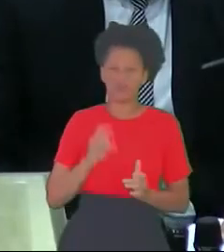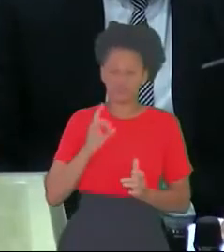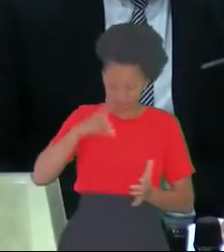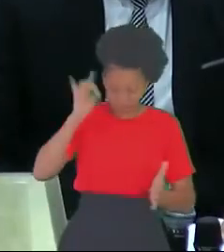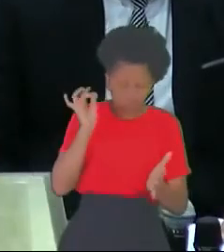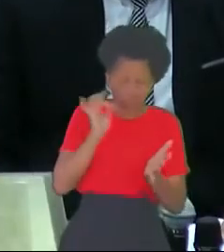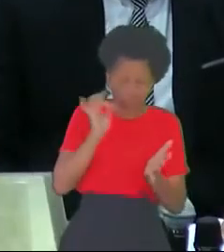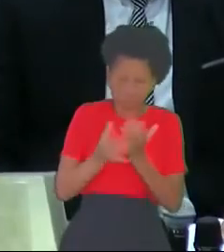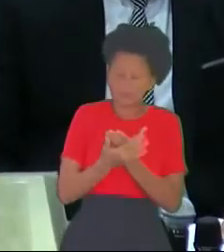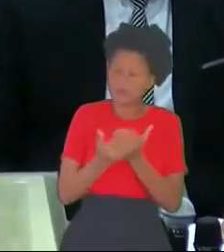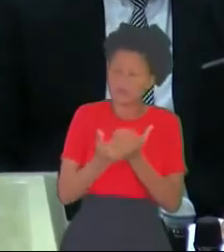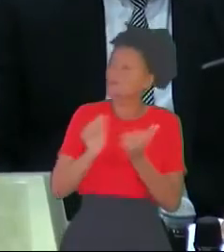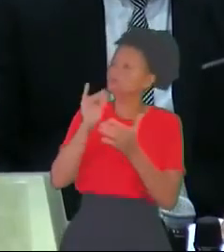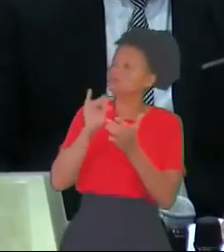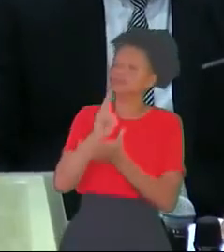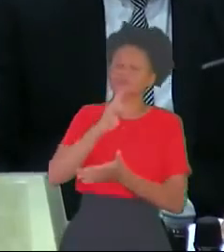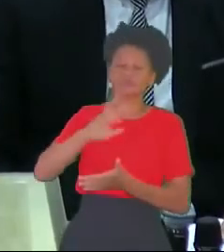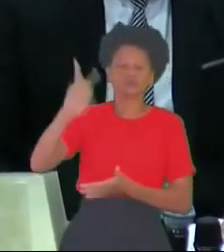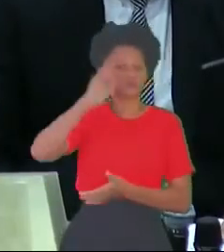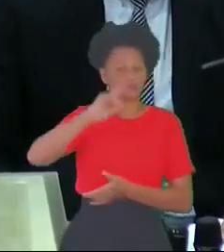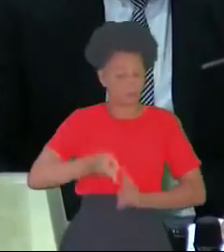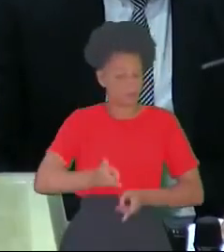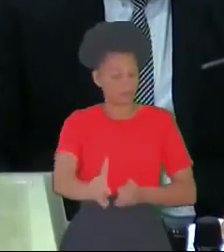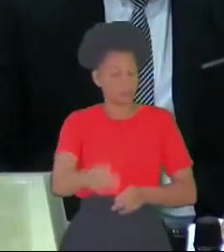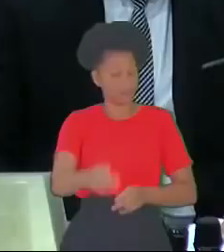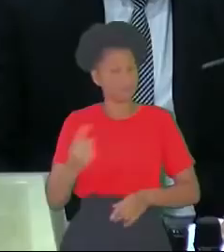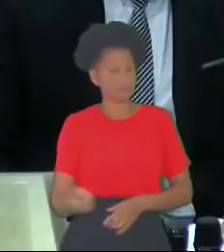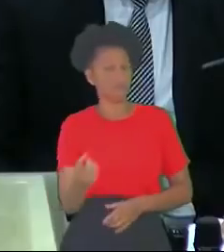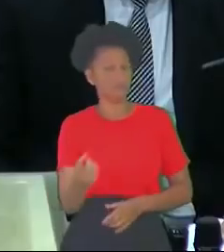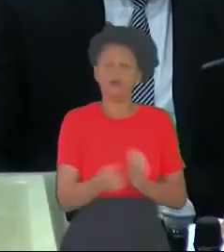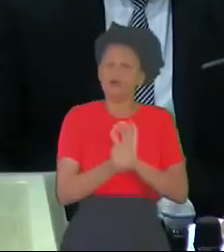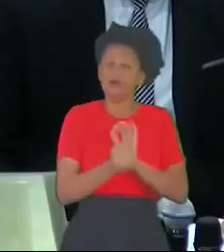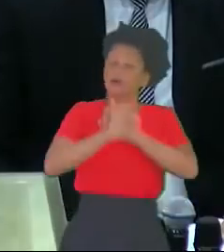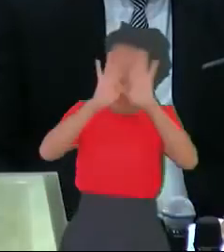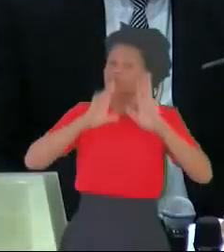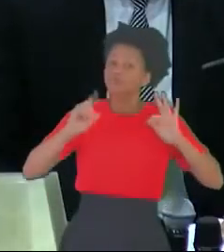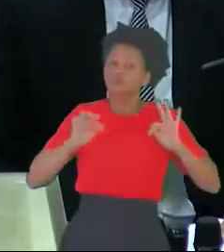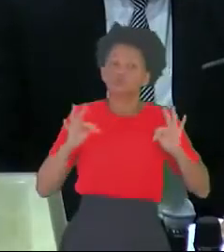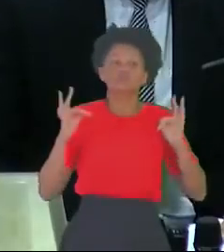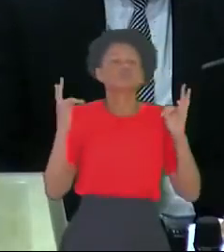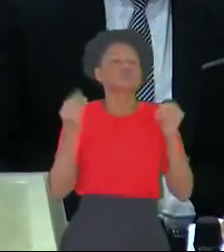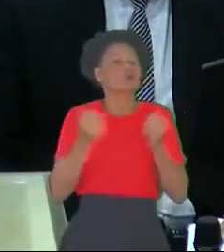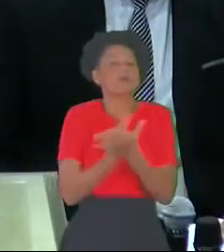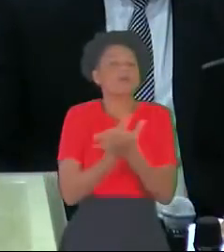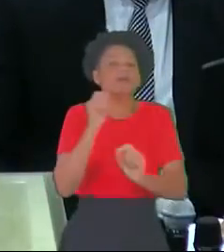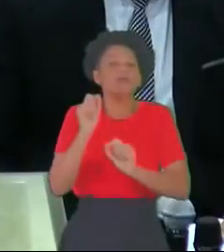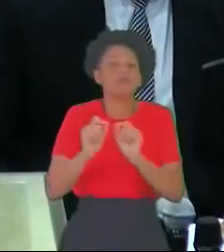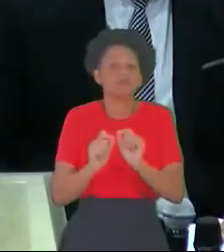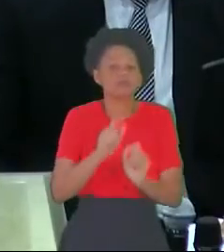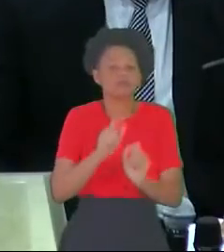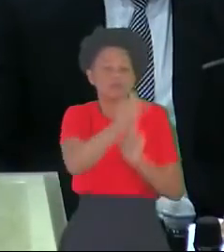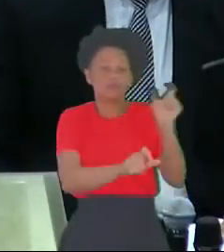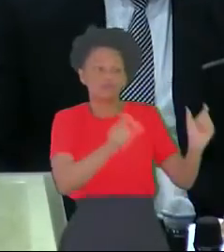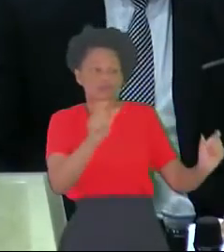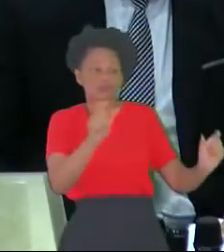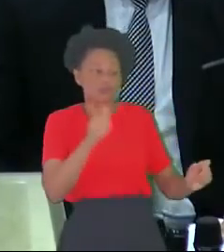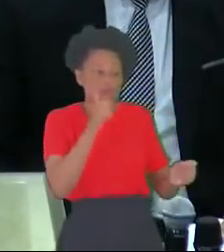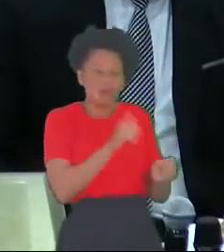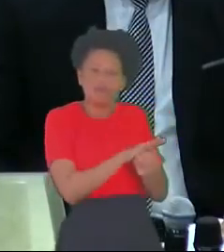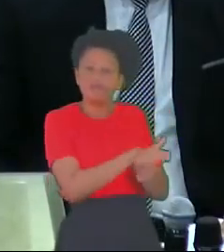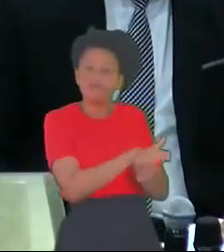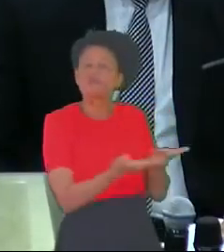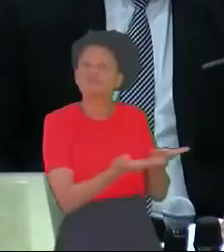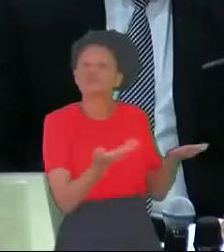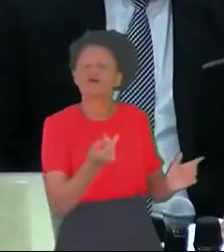do Senhor para sempre e eternamente. Glória a Deus. Mas, irmãos, todas o que foi que aconteceu com todas as virgens, por favor, me ajudem. Foi